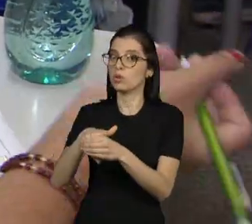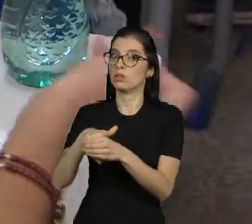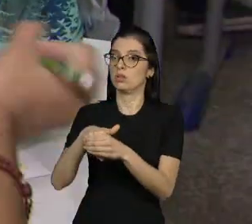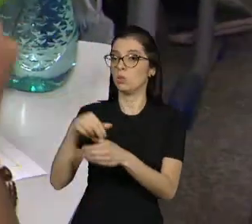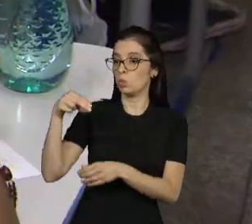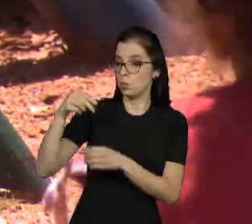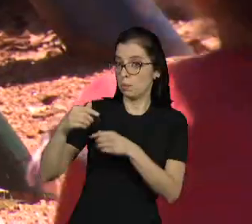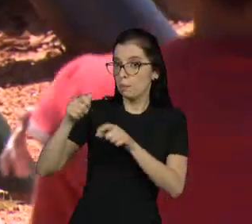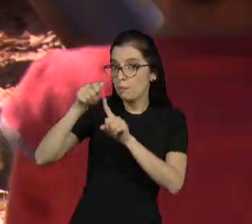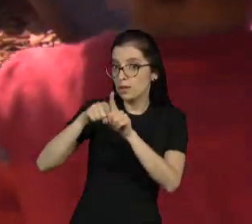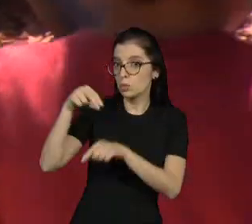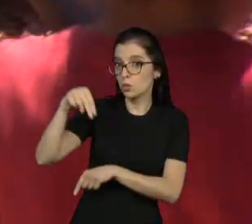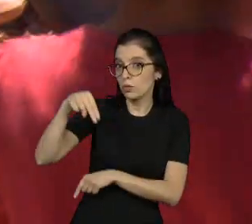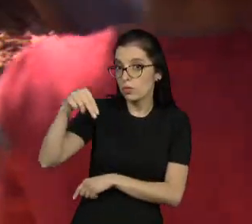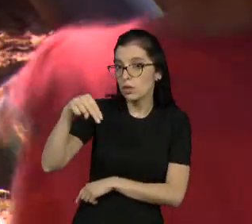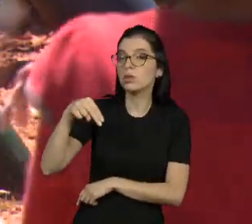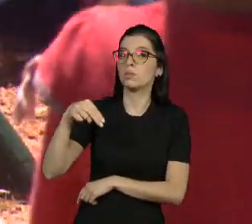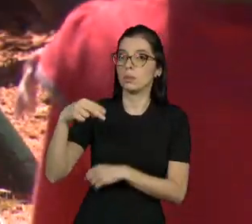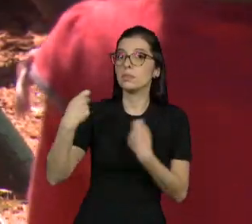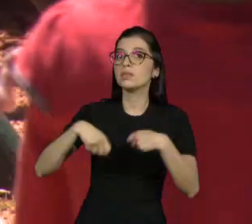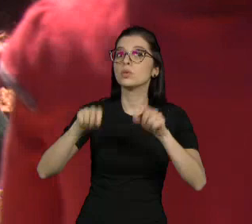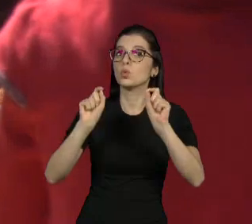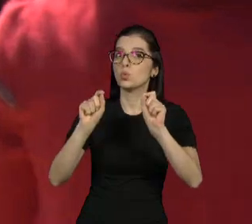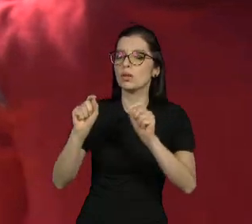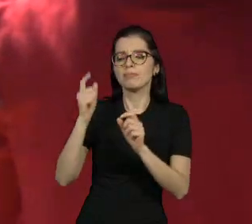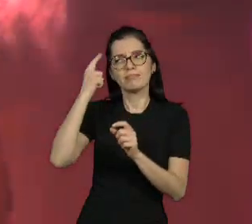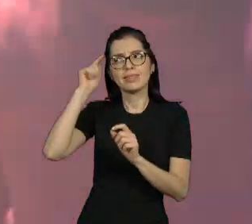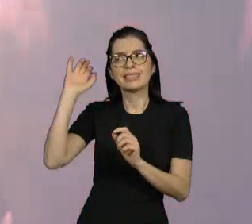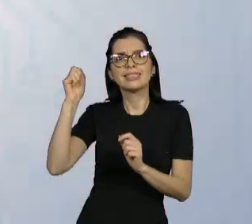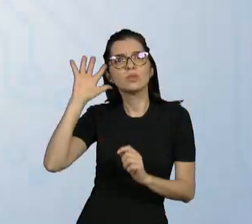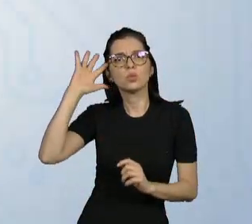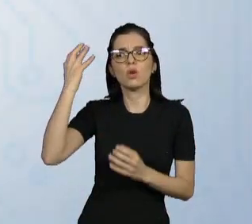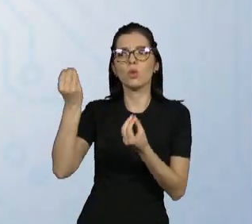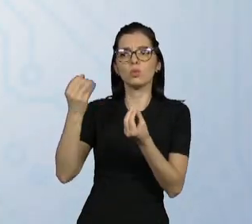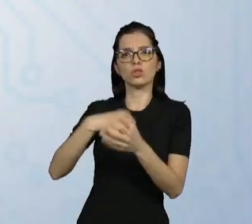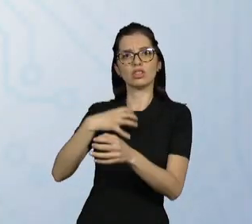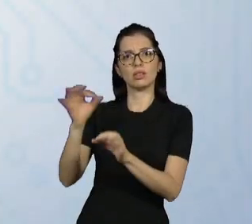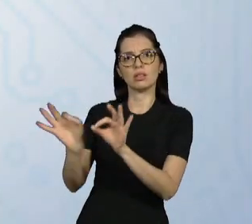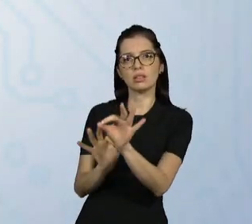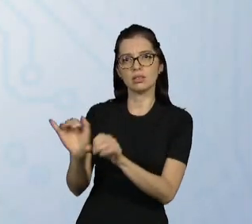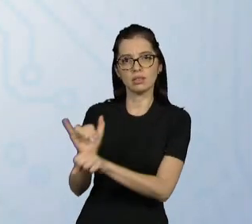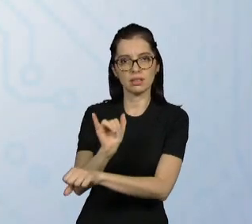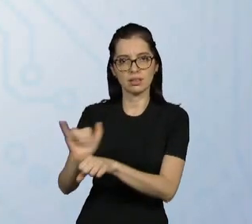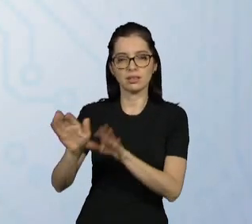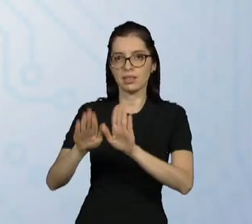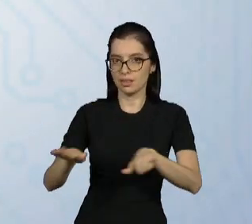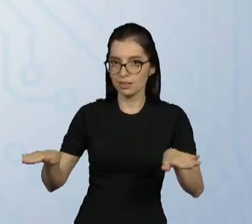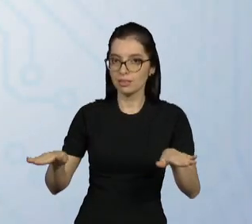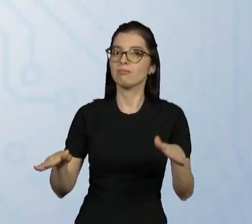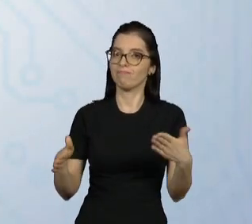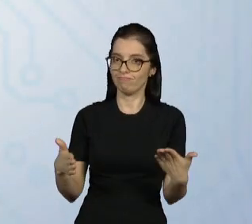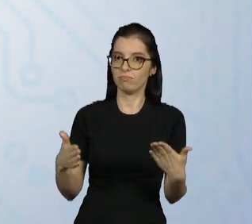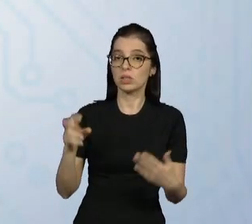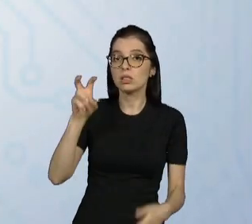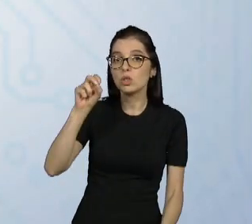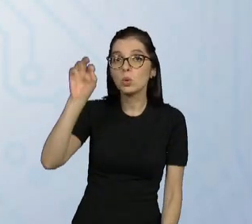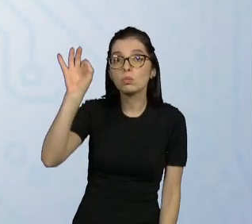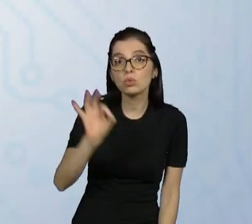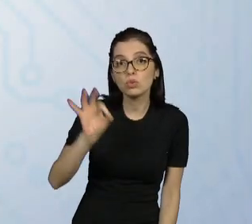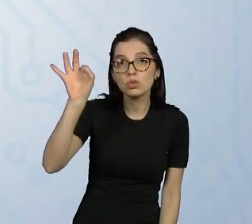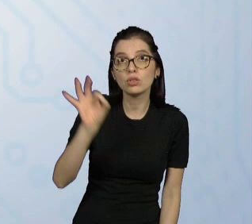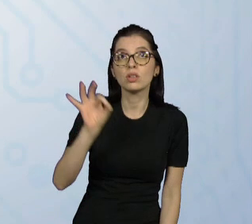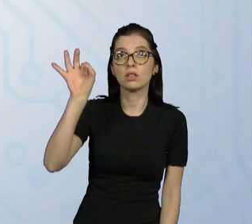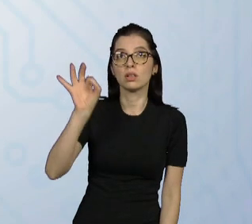que criar soluções para um problema que começa na primeira infância. Quase metade das crianças de 0 a 3 anos no Brasil